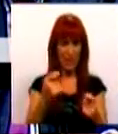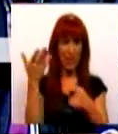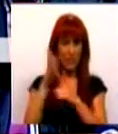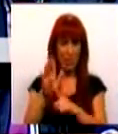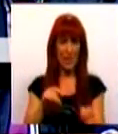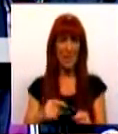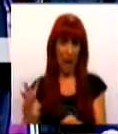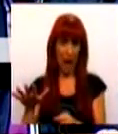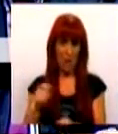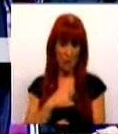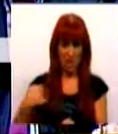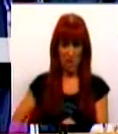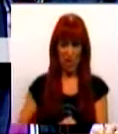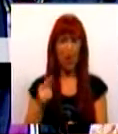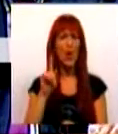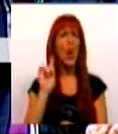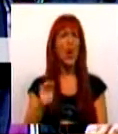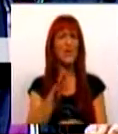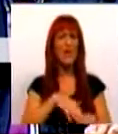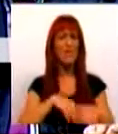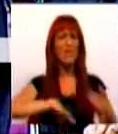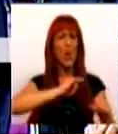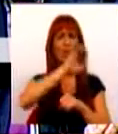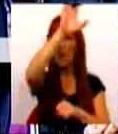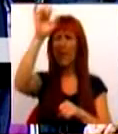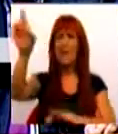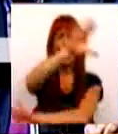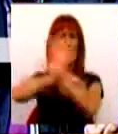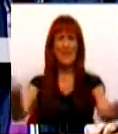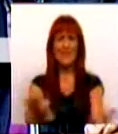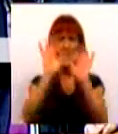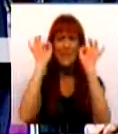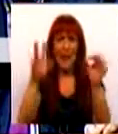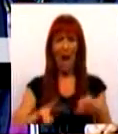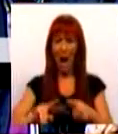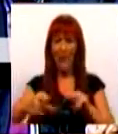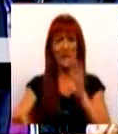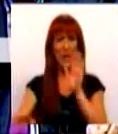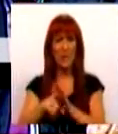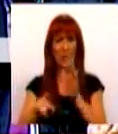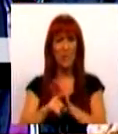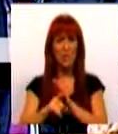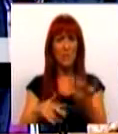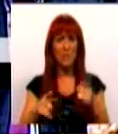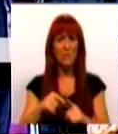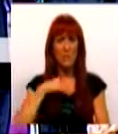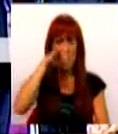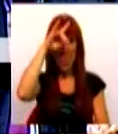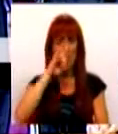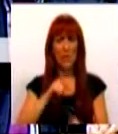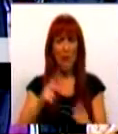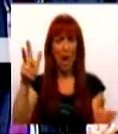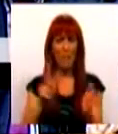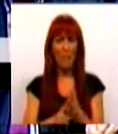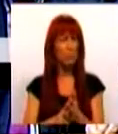origem chinesa, àqueles que são praticados em outros países europeus. Essa alteração legislativa, recordo, foi